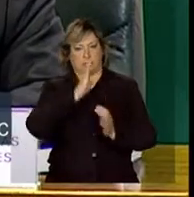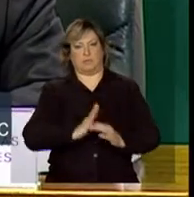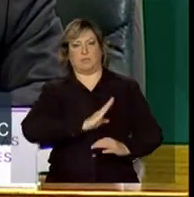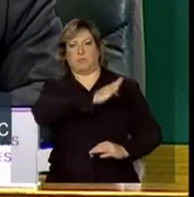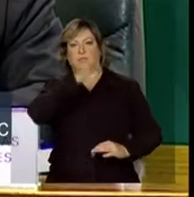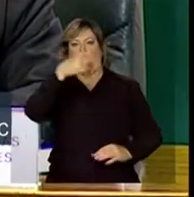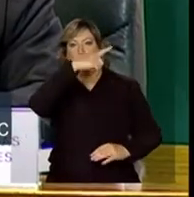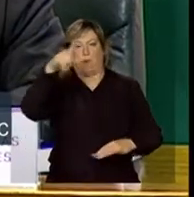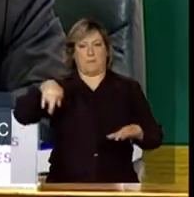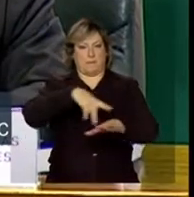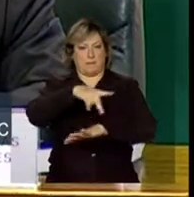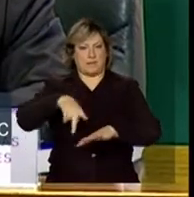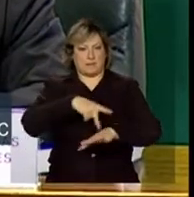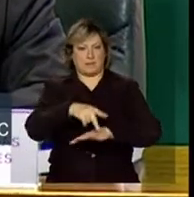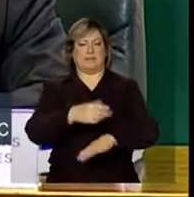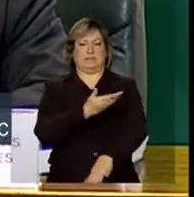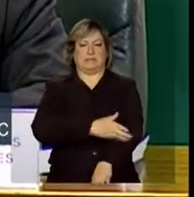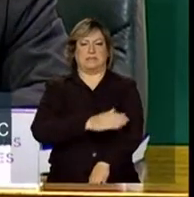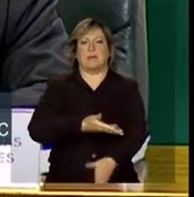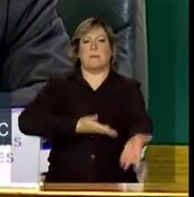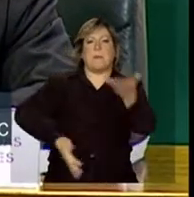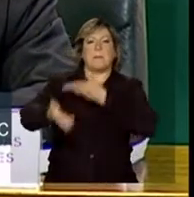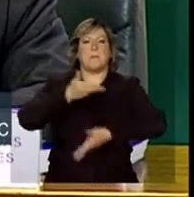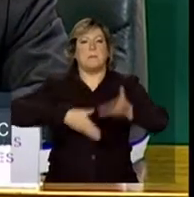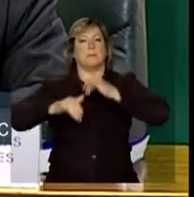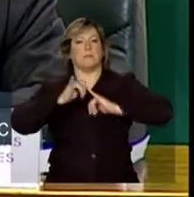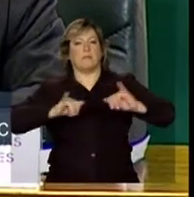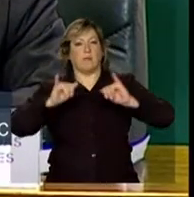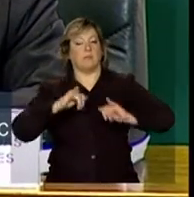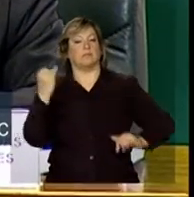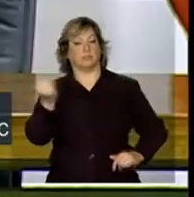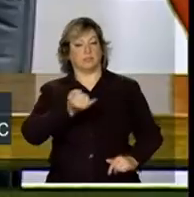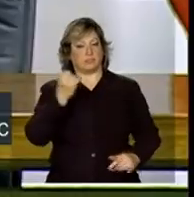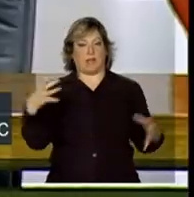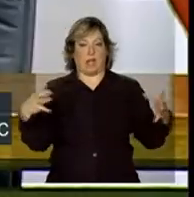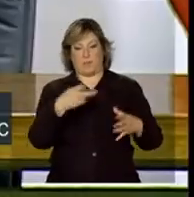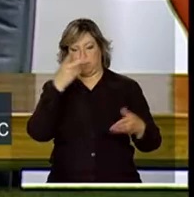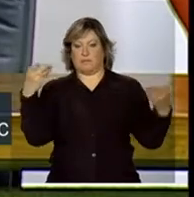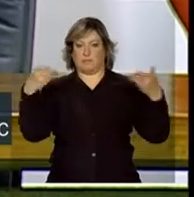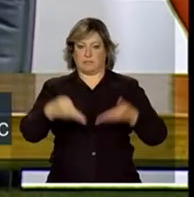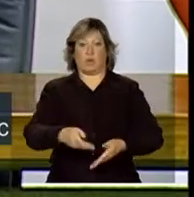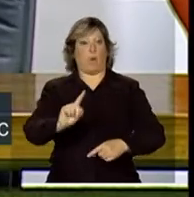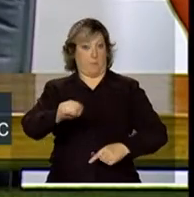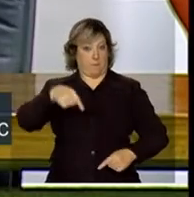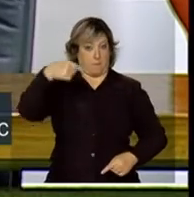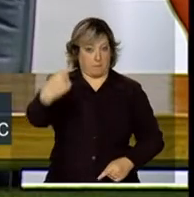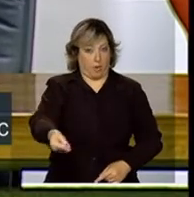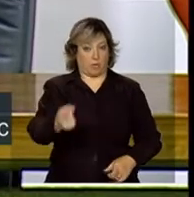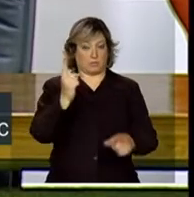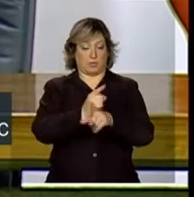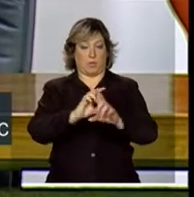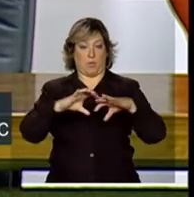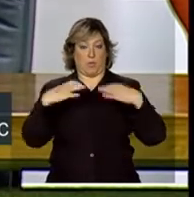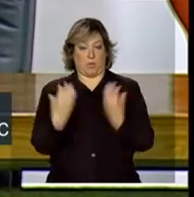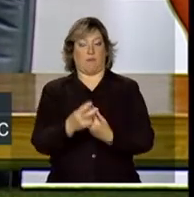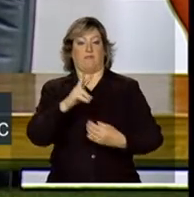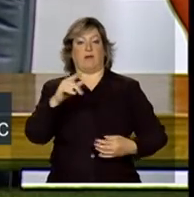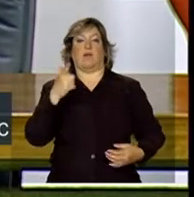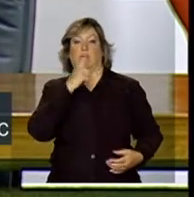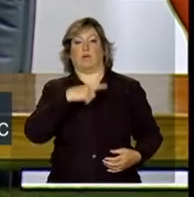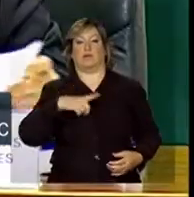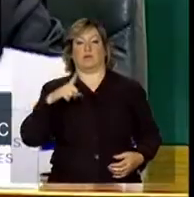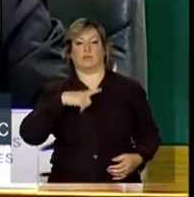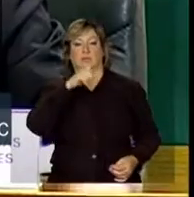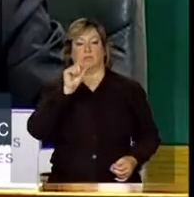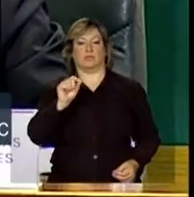revelaram valiosas pelo treinamento e troca de informações entre os participantes o próximo encontro com esse perfil ocorrerá na América do Norte